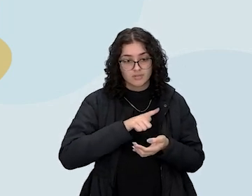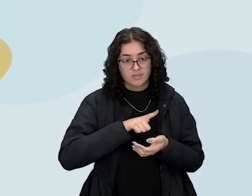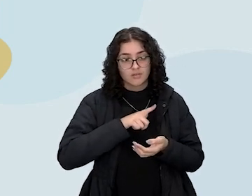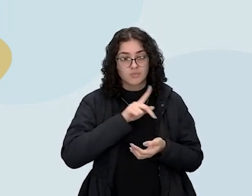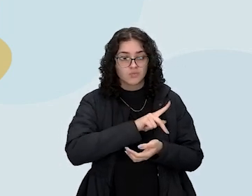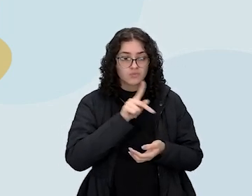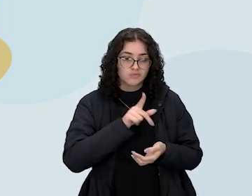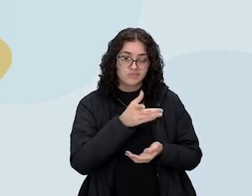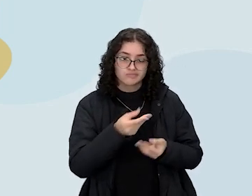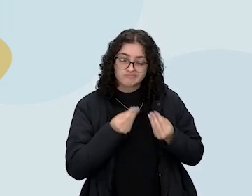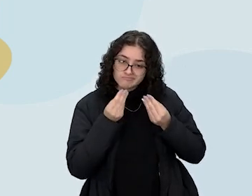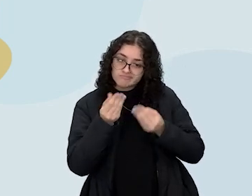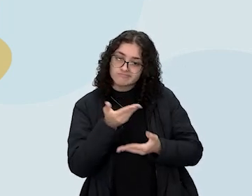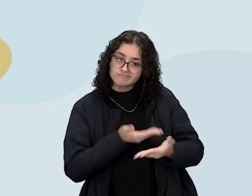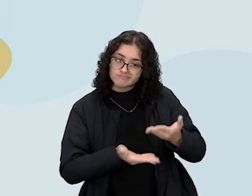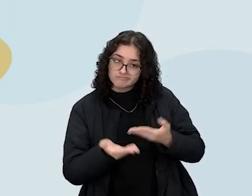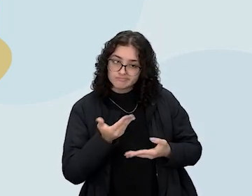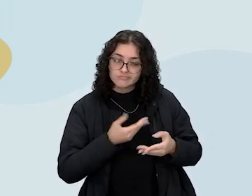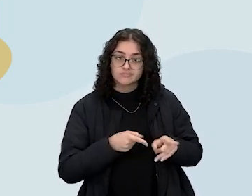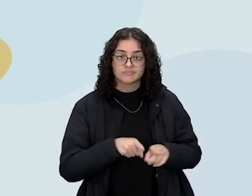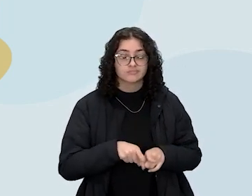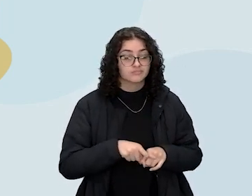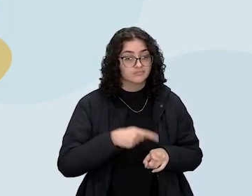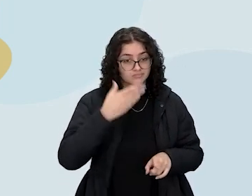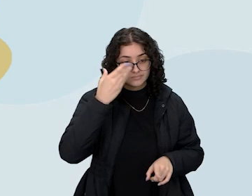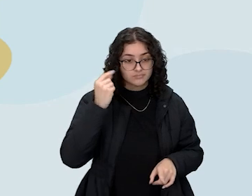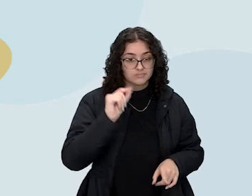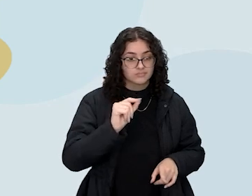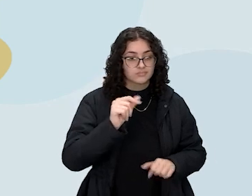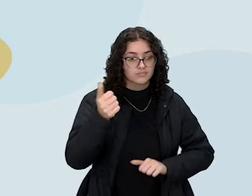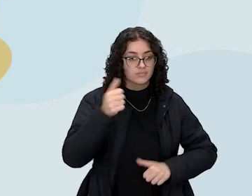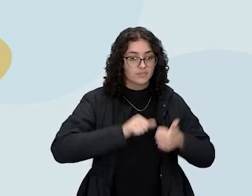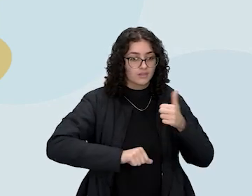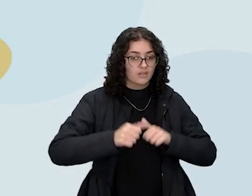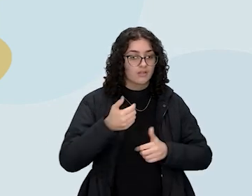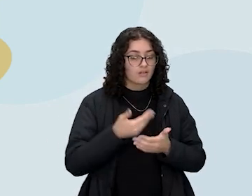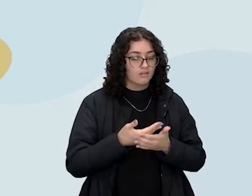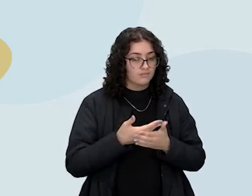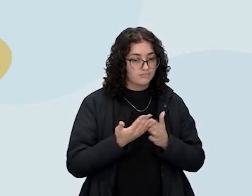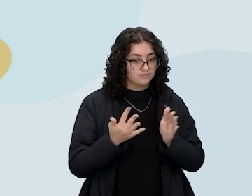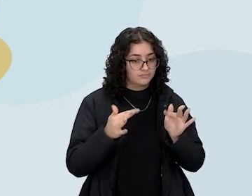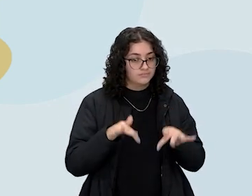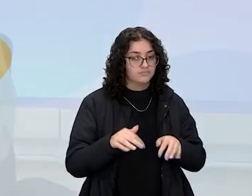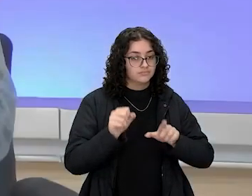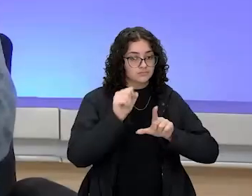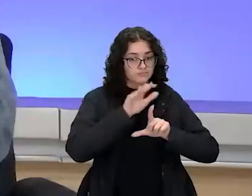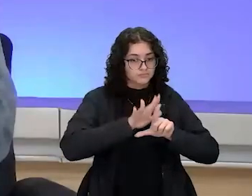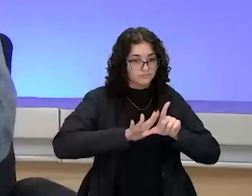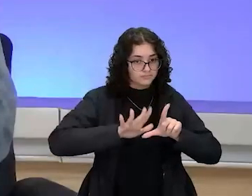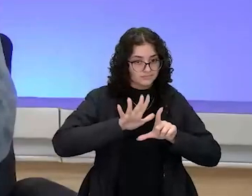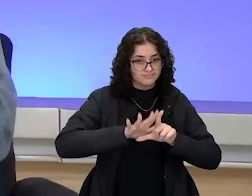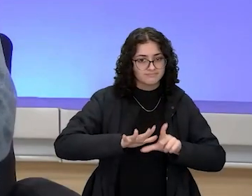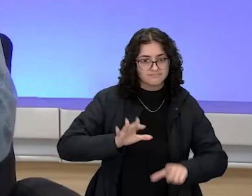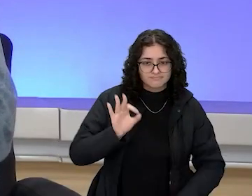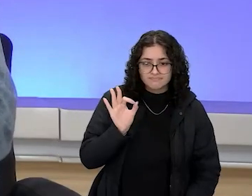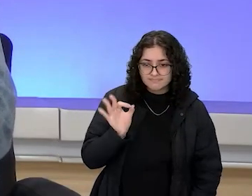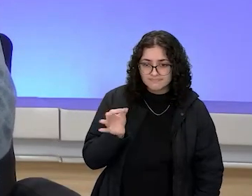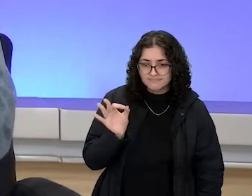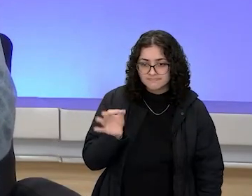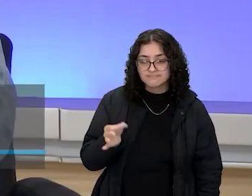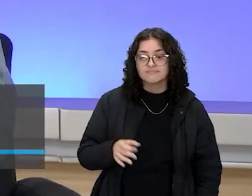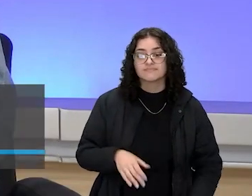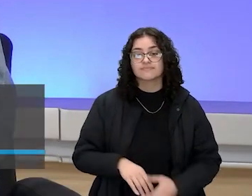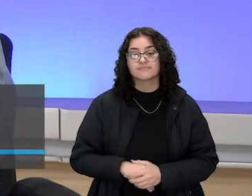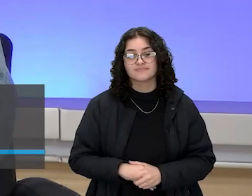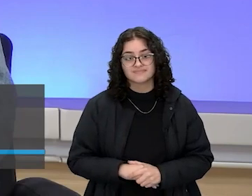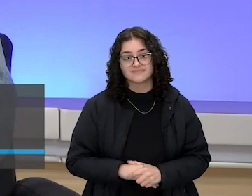levar aos seus professores e, claro, não esqueçam de avaliar ao final da aula com o QR Code, tá certo? E às vezes